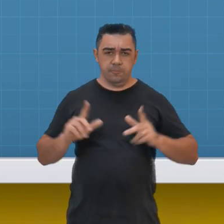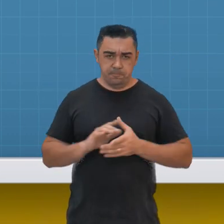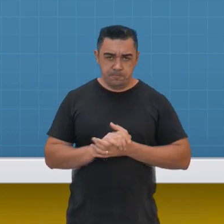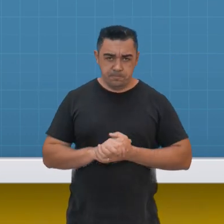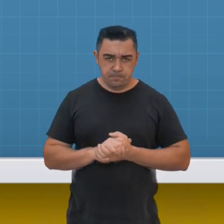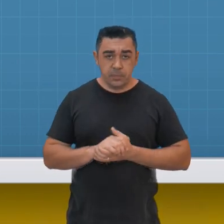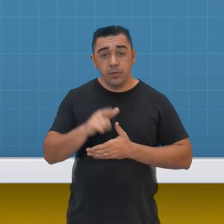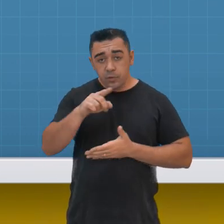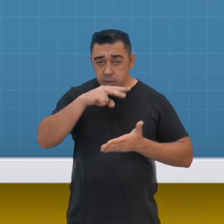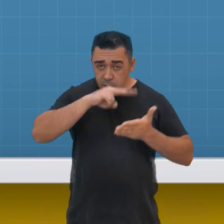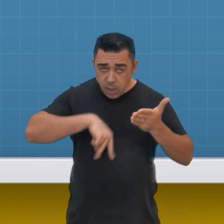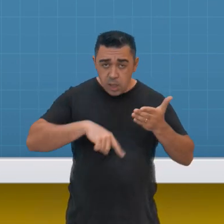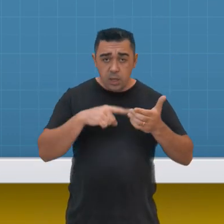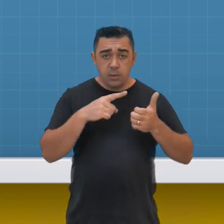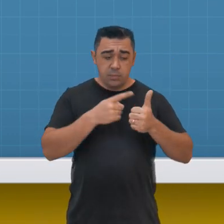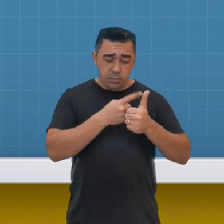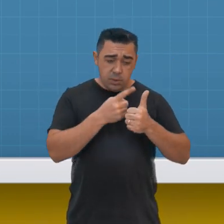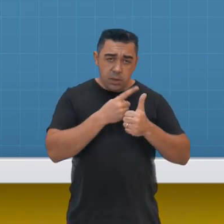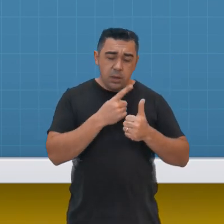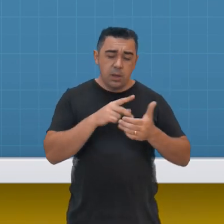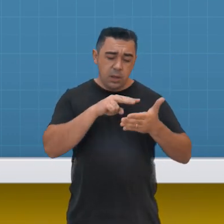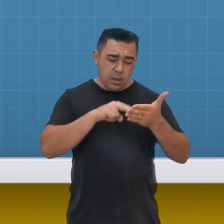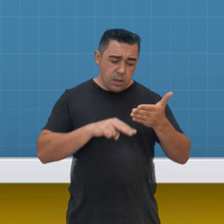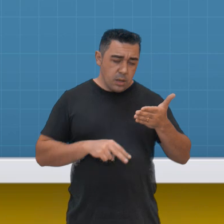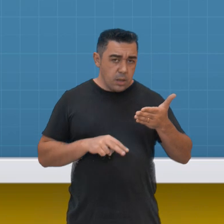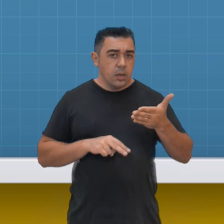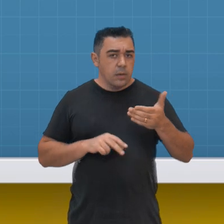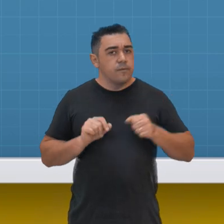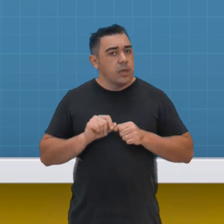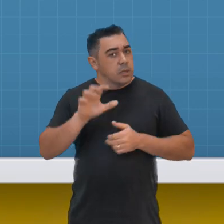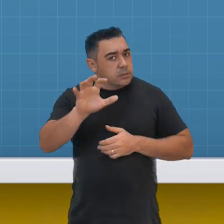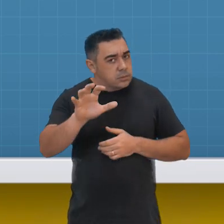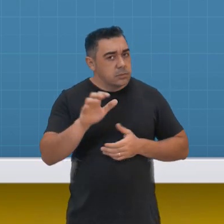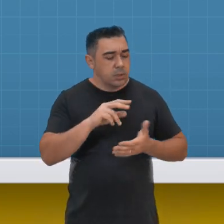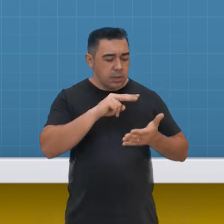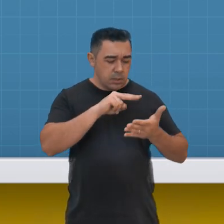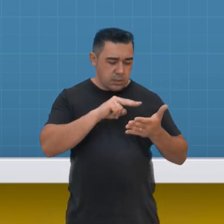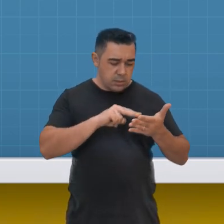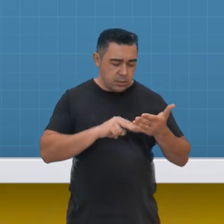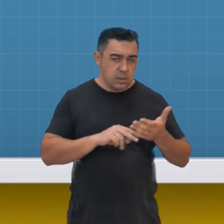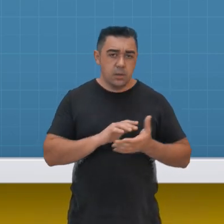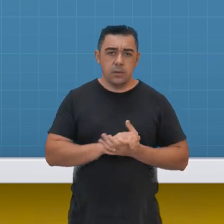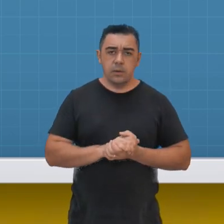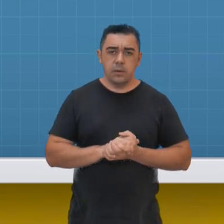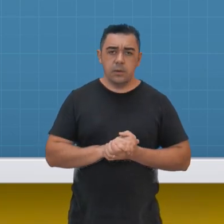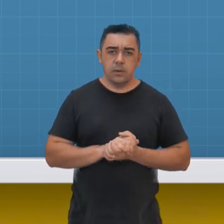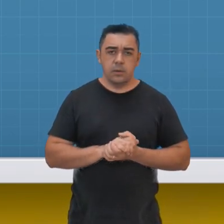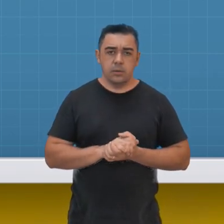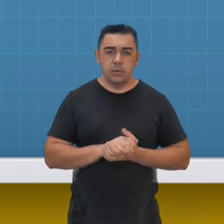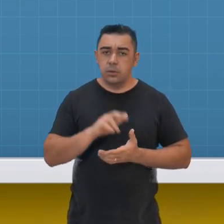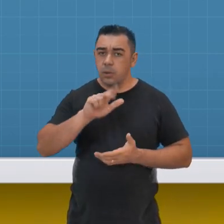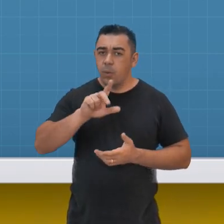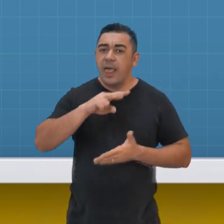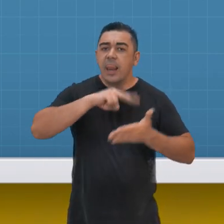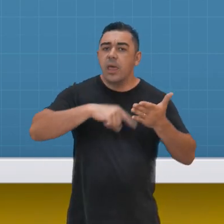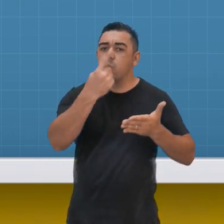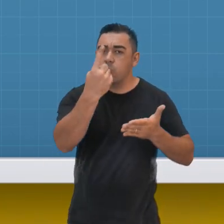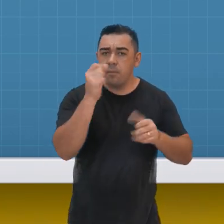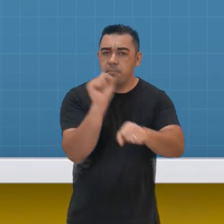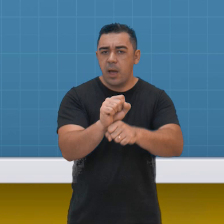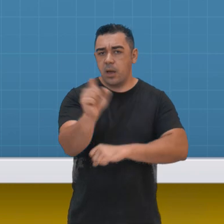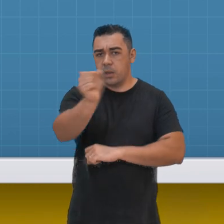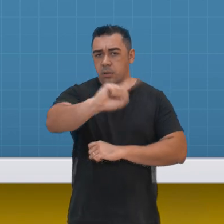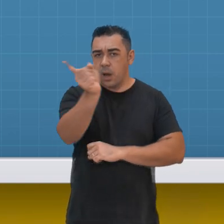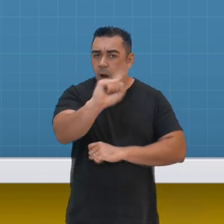Leia a primeira, mas faça assim. Ah, a professora Glaucia quer para ler primeiro e parar. Não, não é